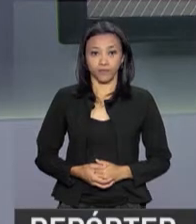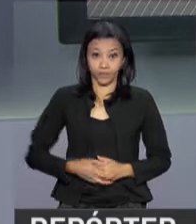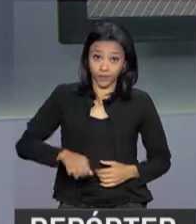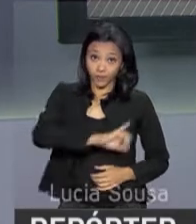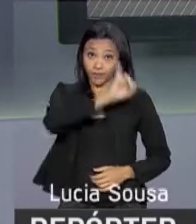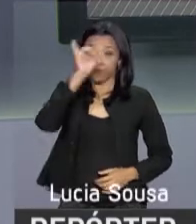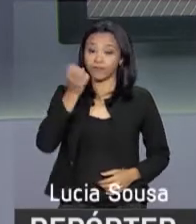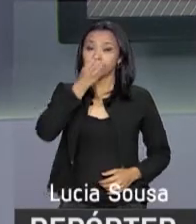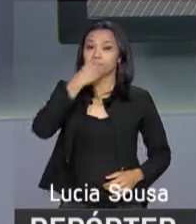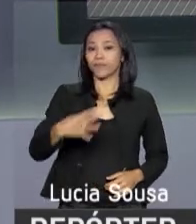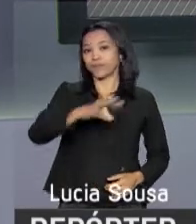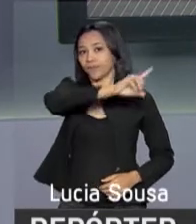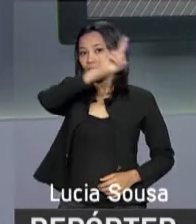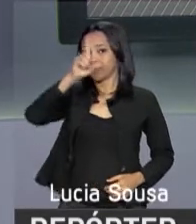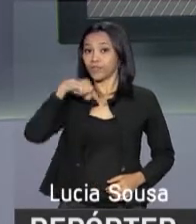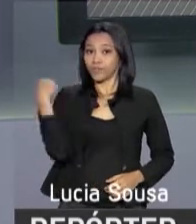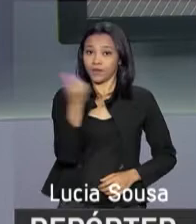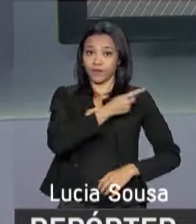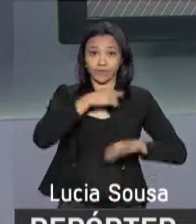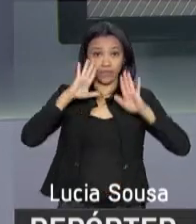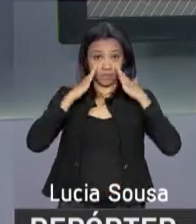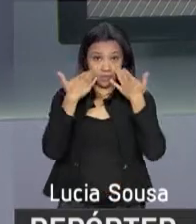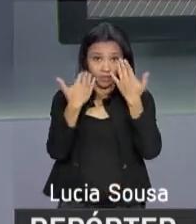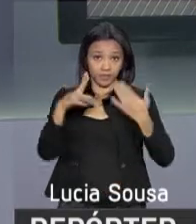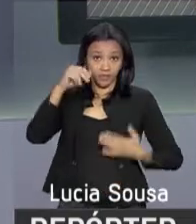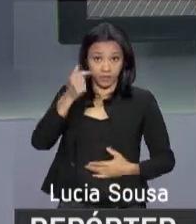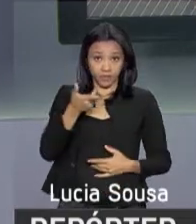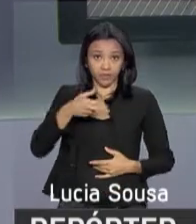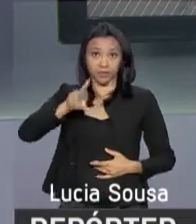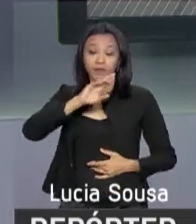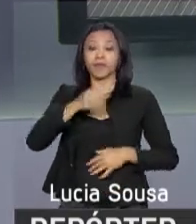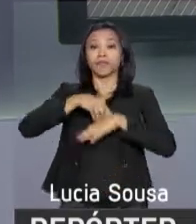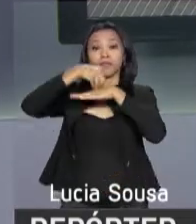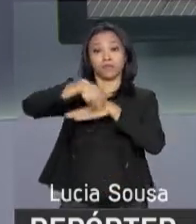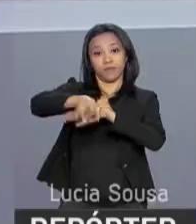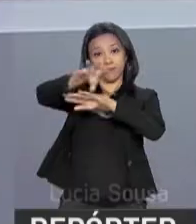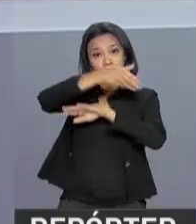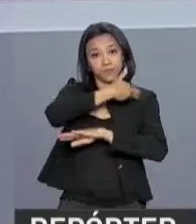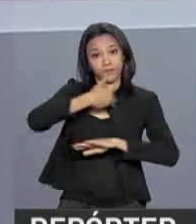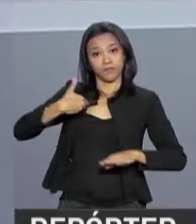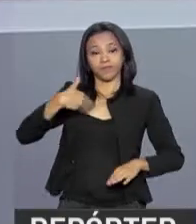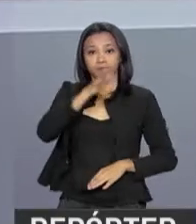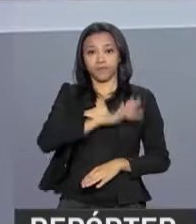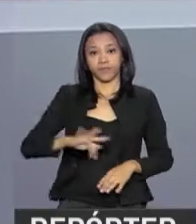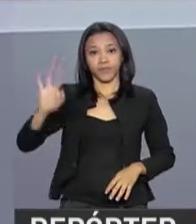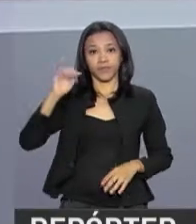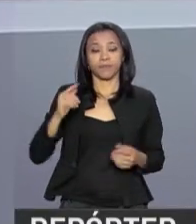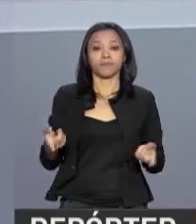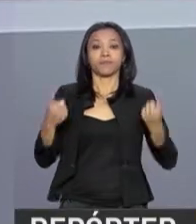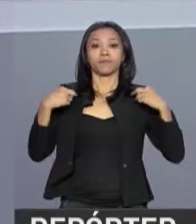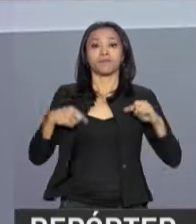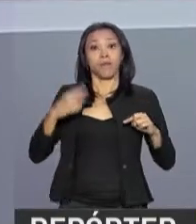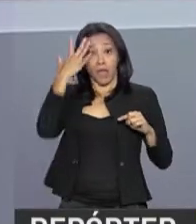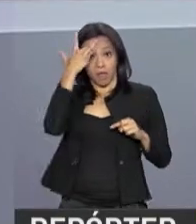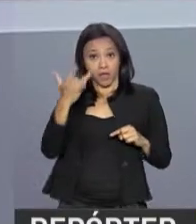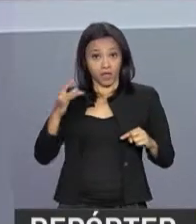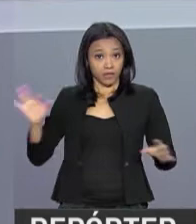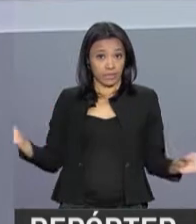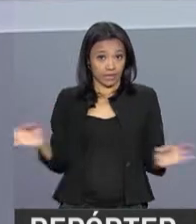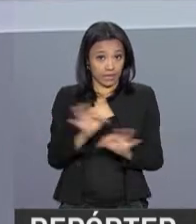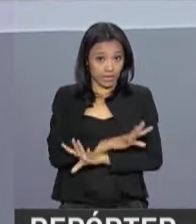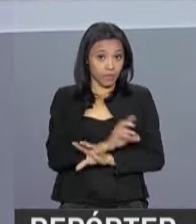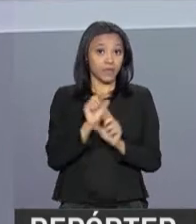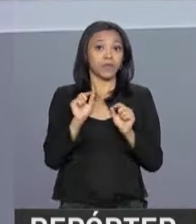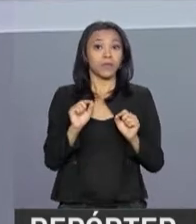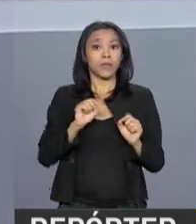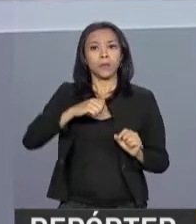Olá, bom dia. Estamos de volta com o repórter NBR e as notícias do governo federal. Termina amanhã o prazo de renovação do